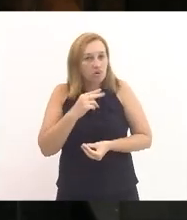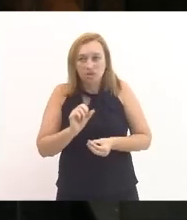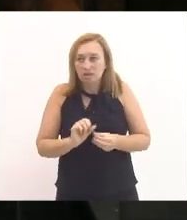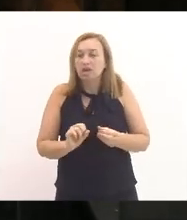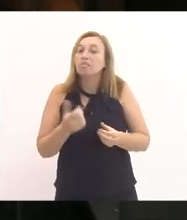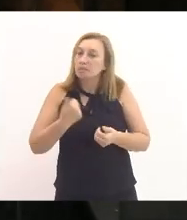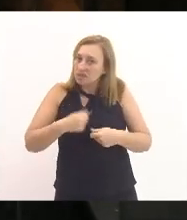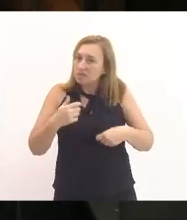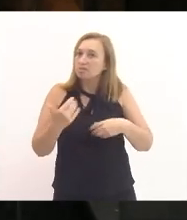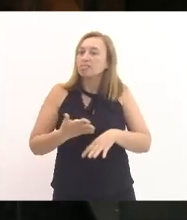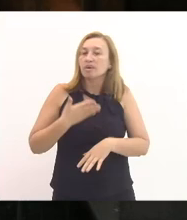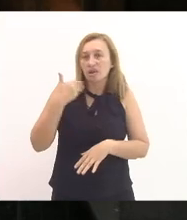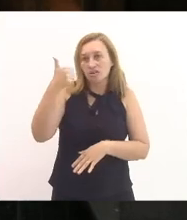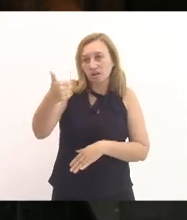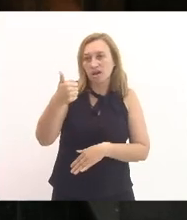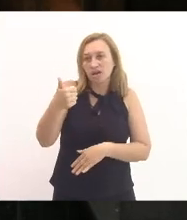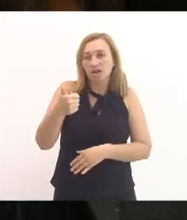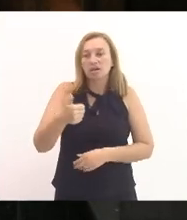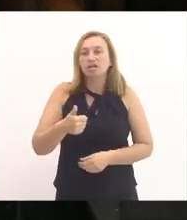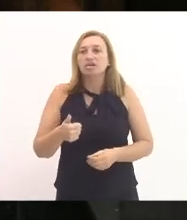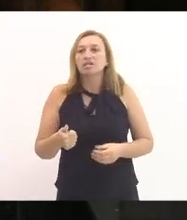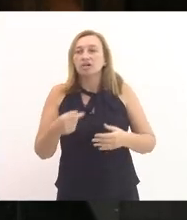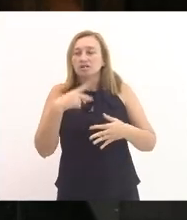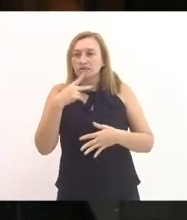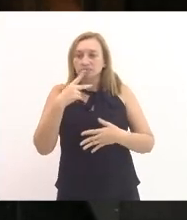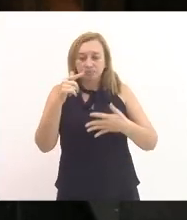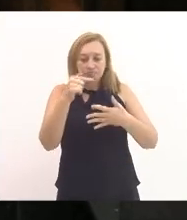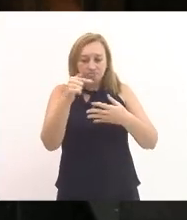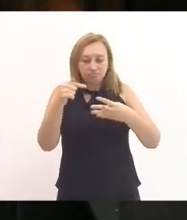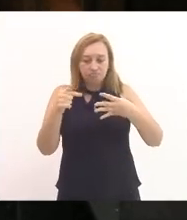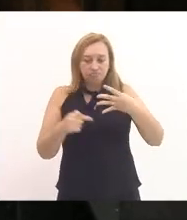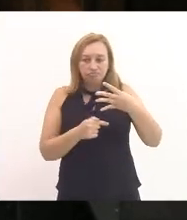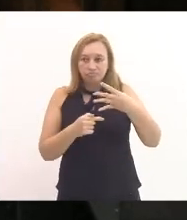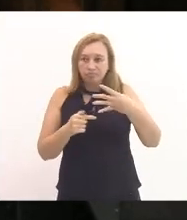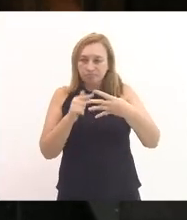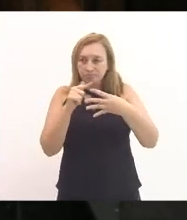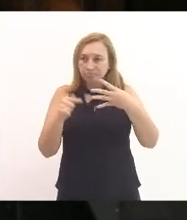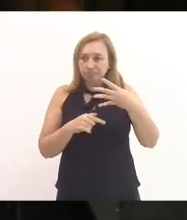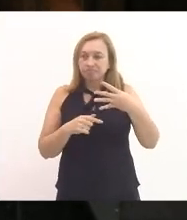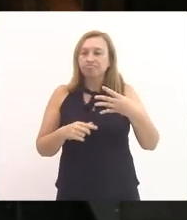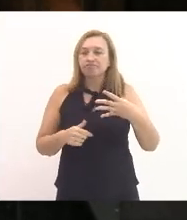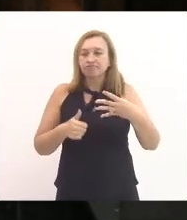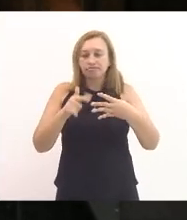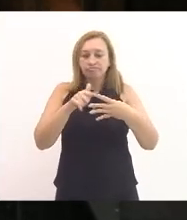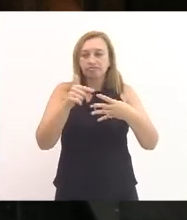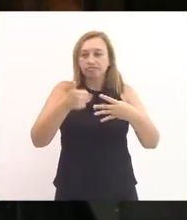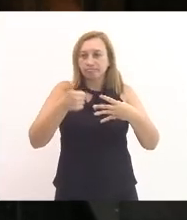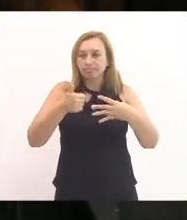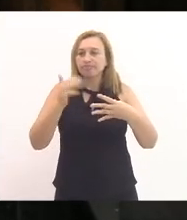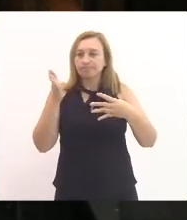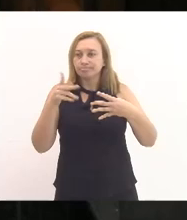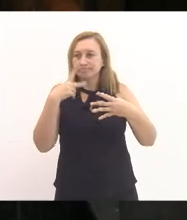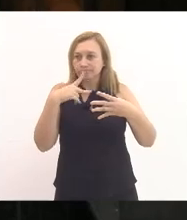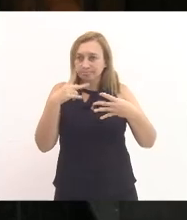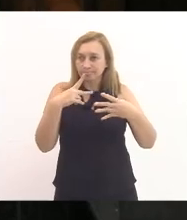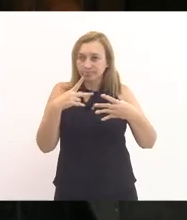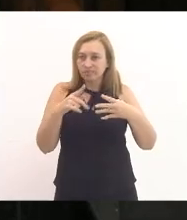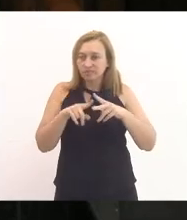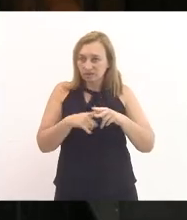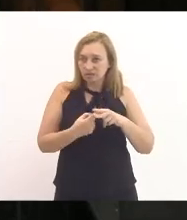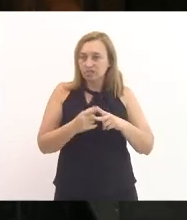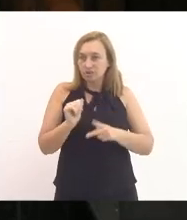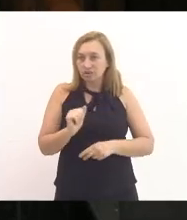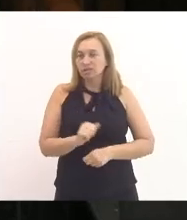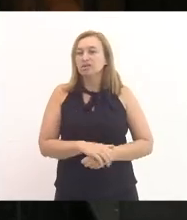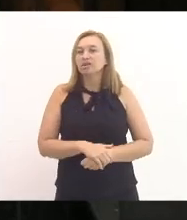temos que melhorar lá vou pontuar aqui quatro pontos rapidamente primeiro ponto muito já falaram aqui da parte corrente